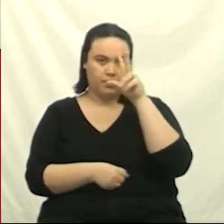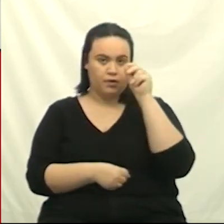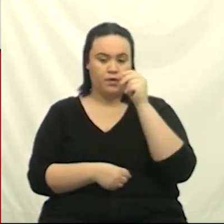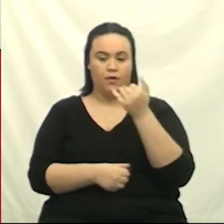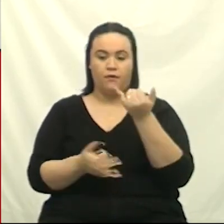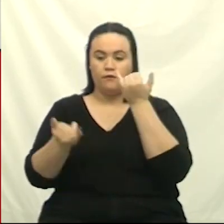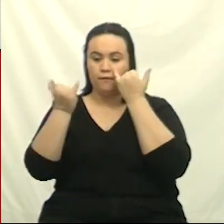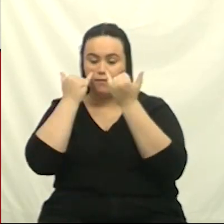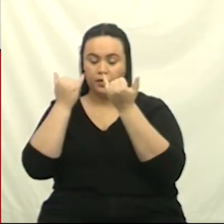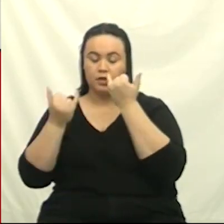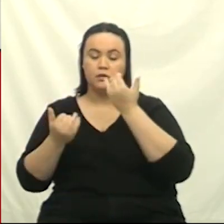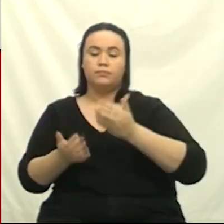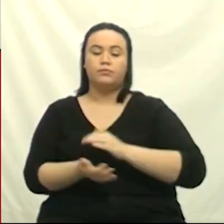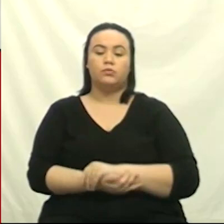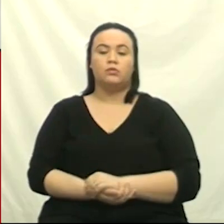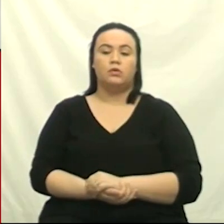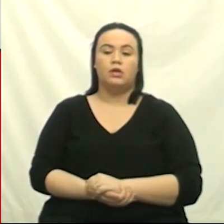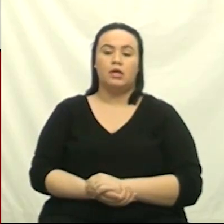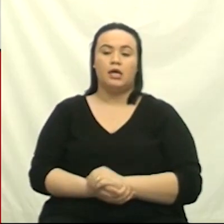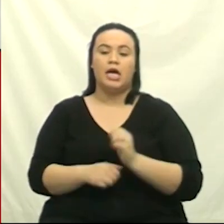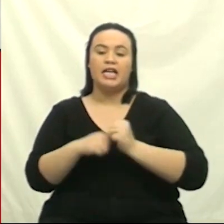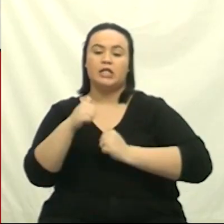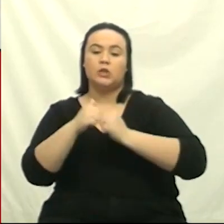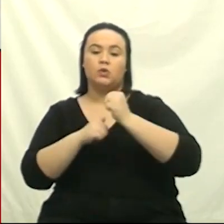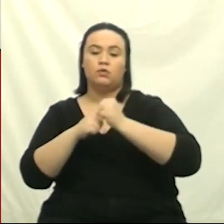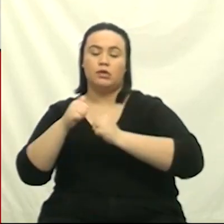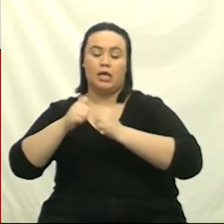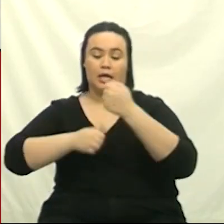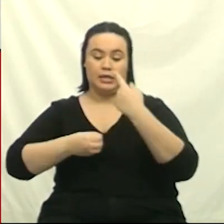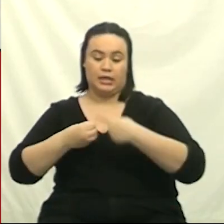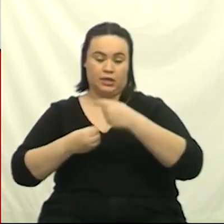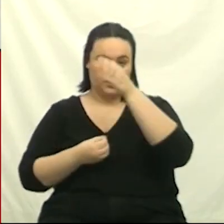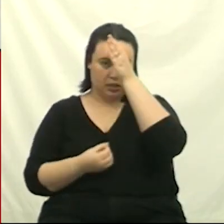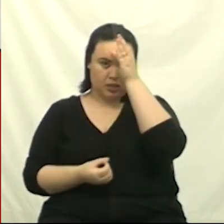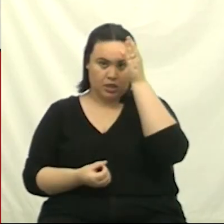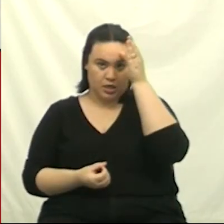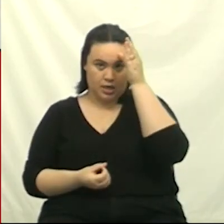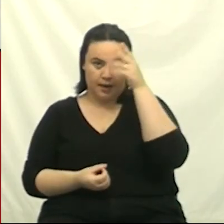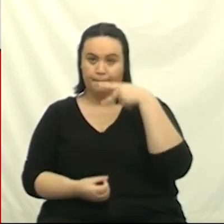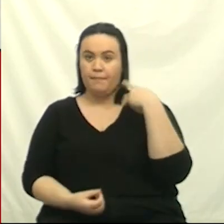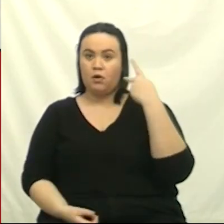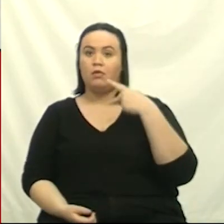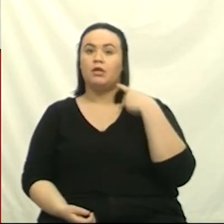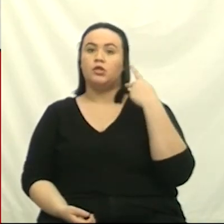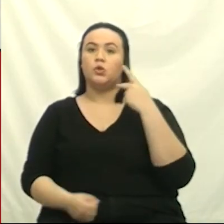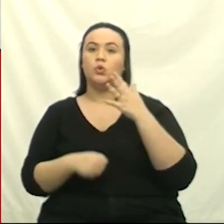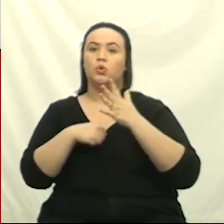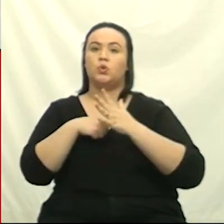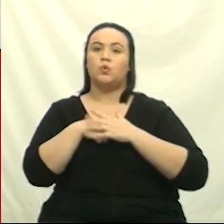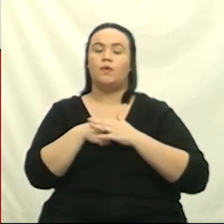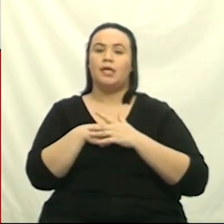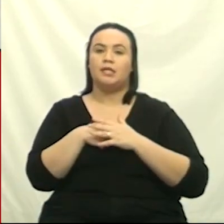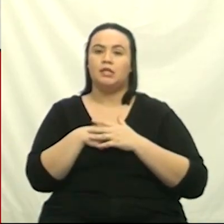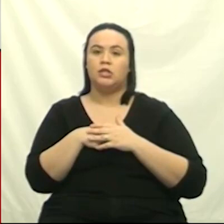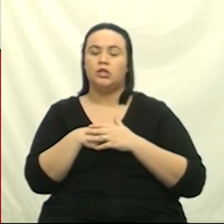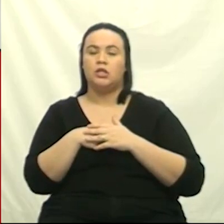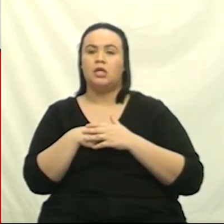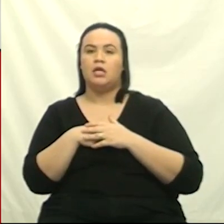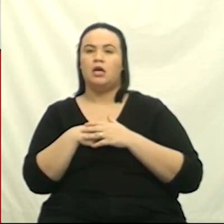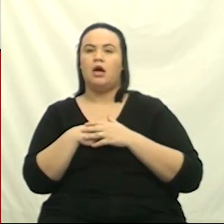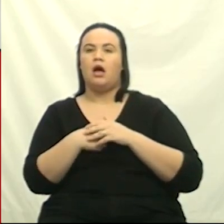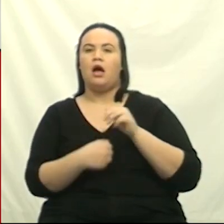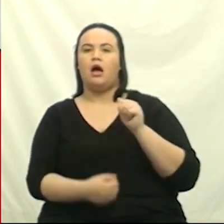informações de como é estruturada no município de Criciúma a política acerca de doença de Alzheimer enquanto